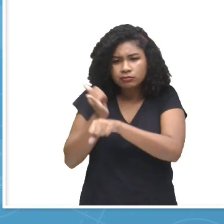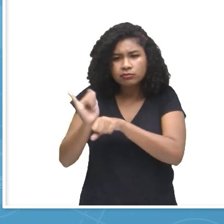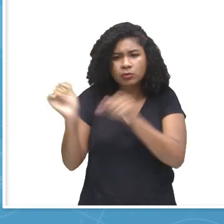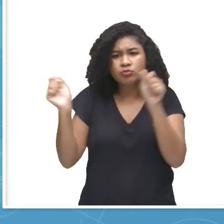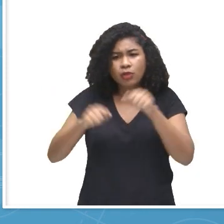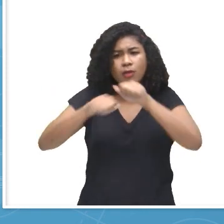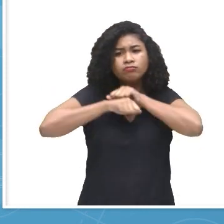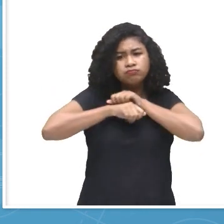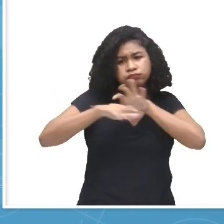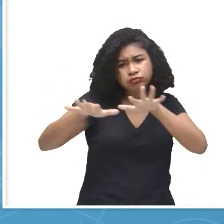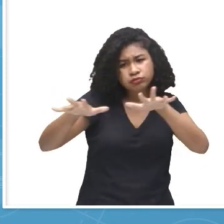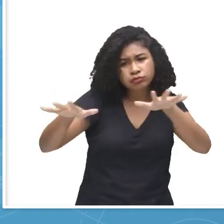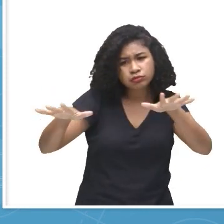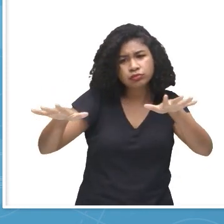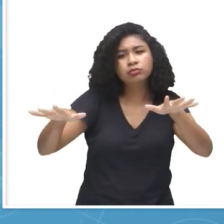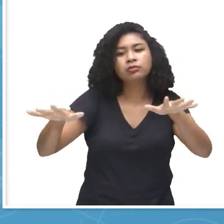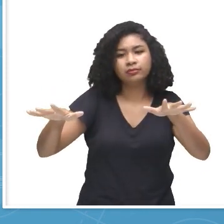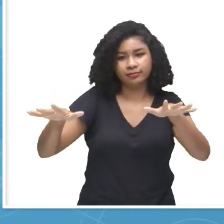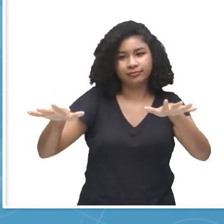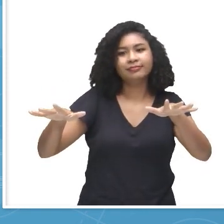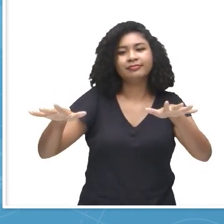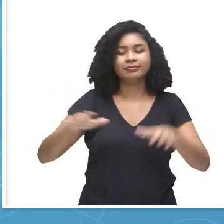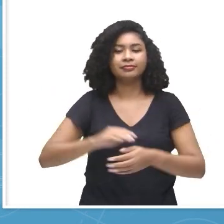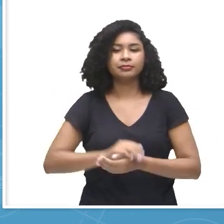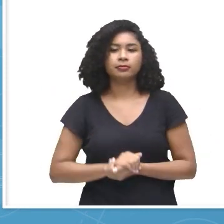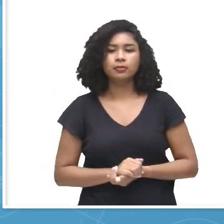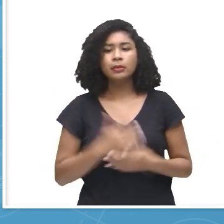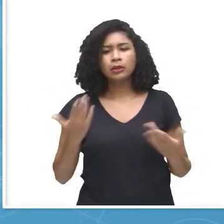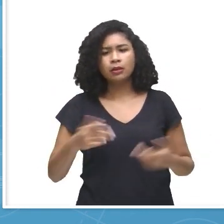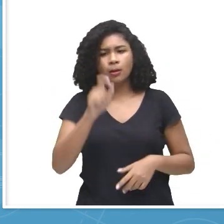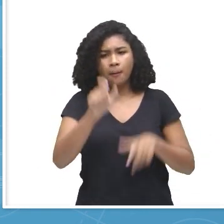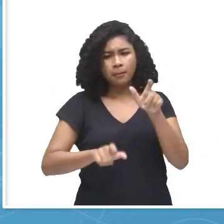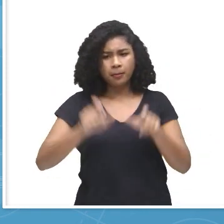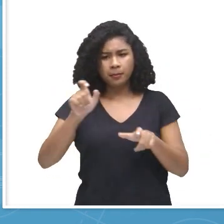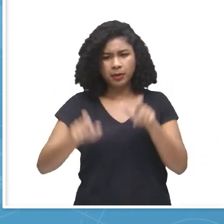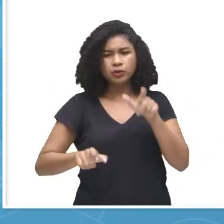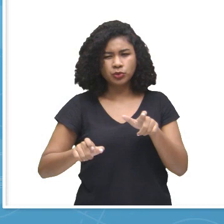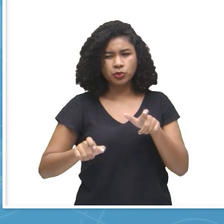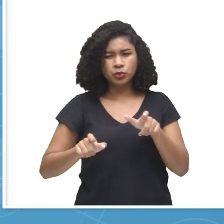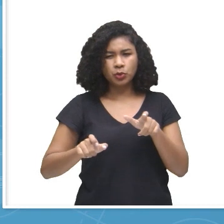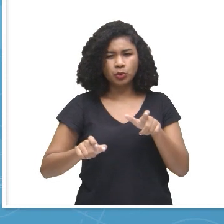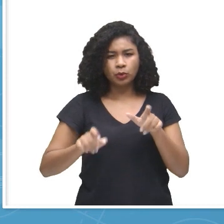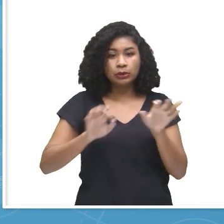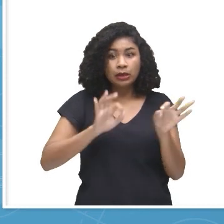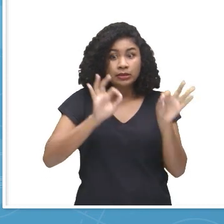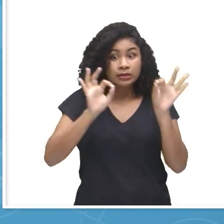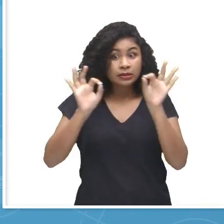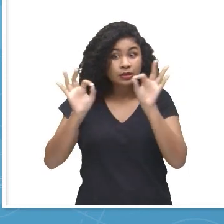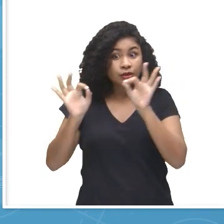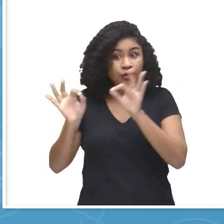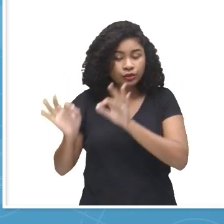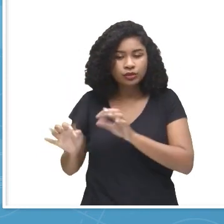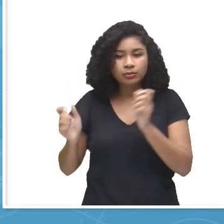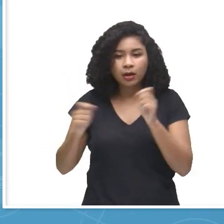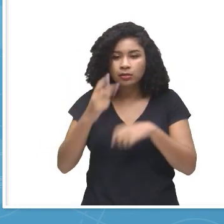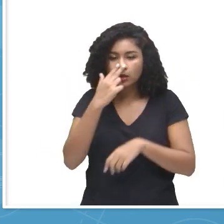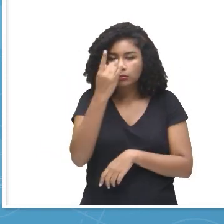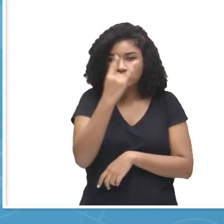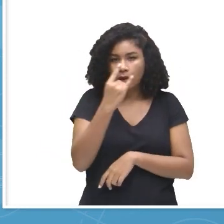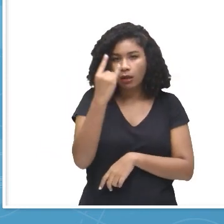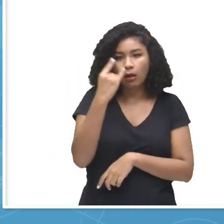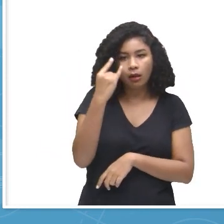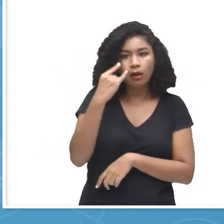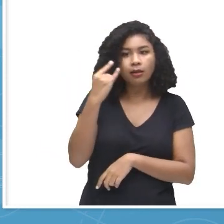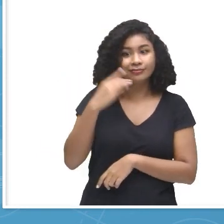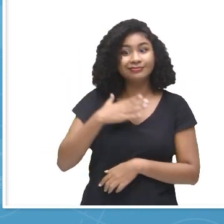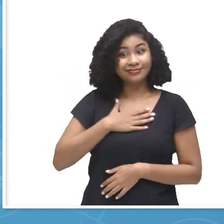que haja algum retorno. Com isso, a pessoa que assiste essas propagandas, ela se encanta, fazendo com que ela comece